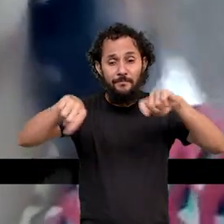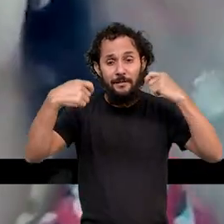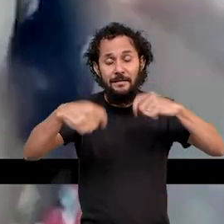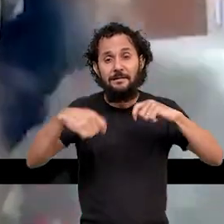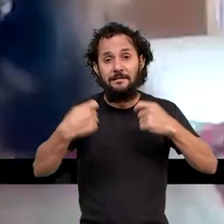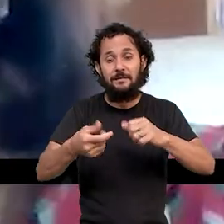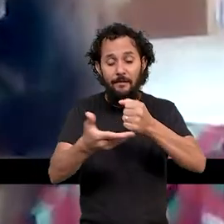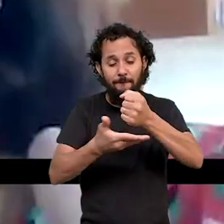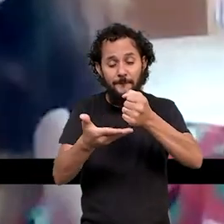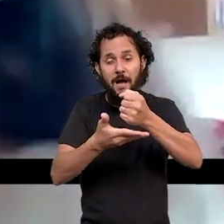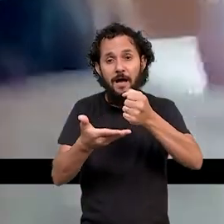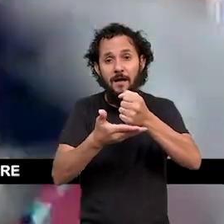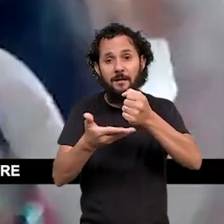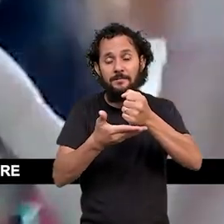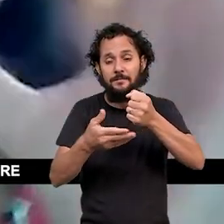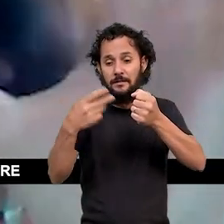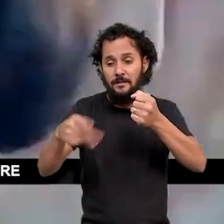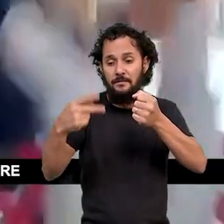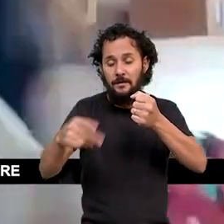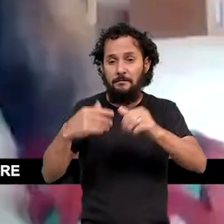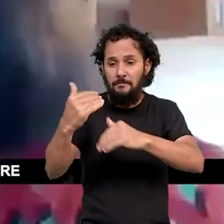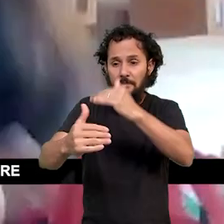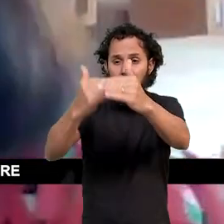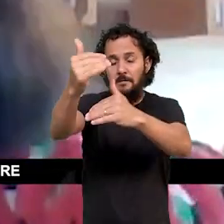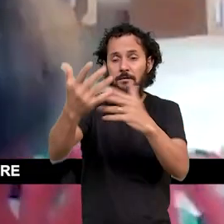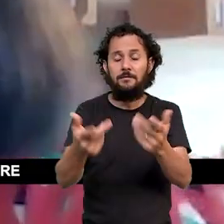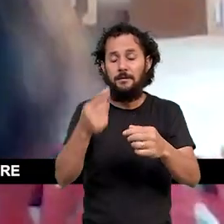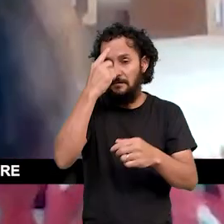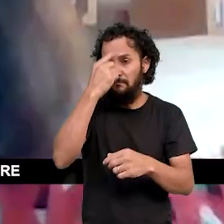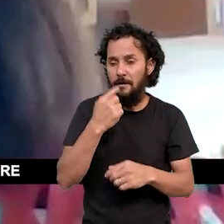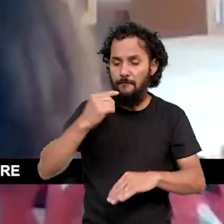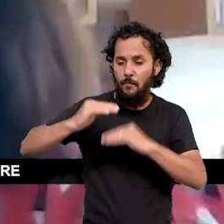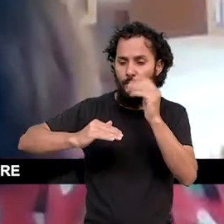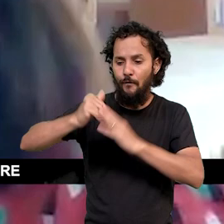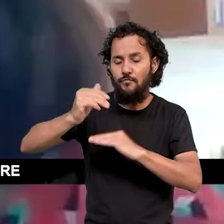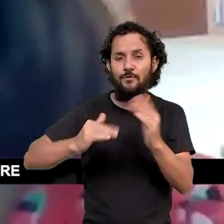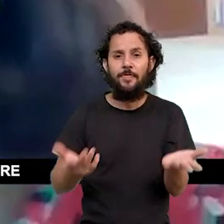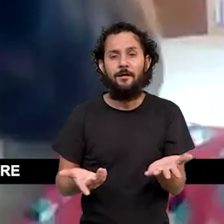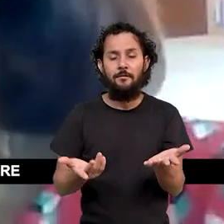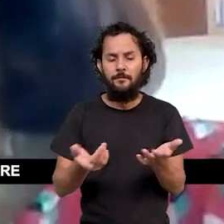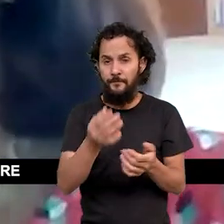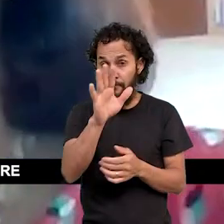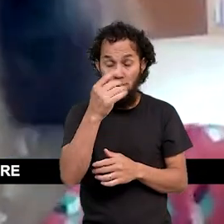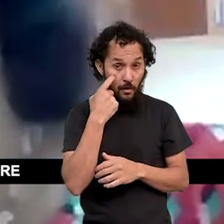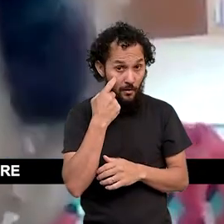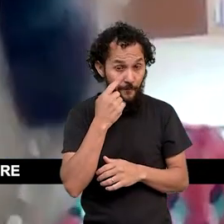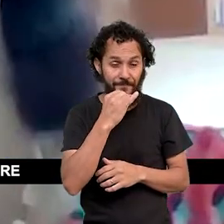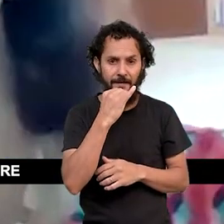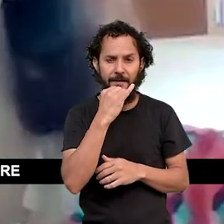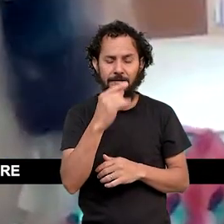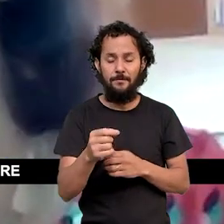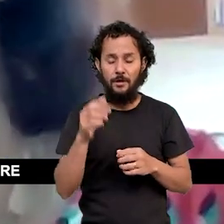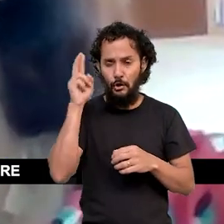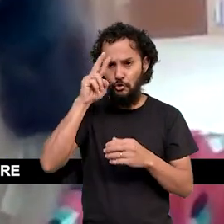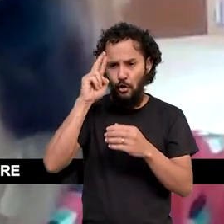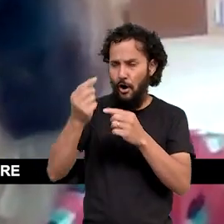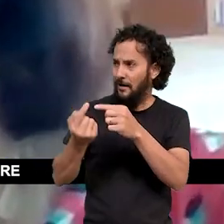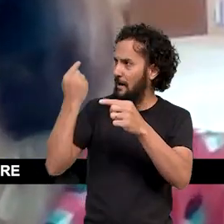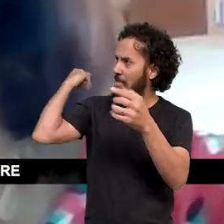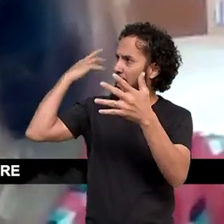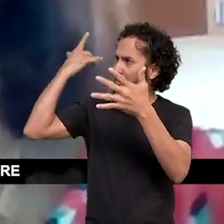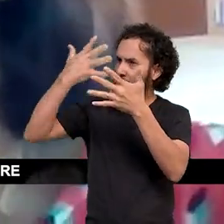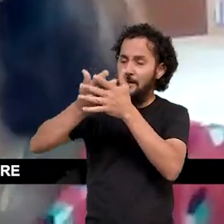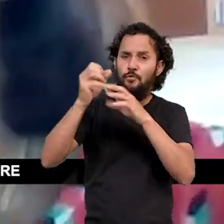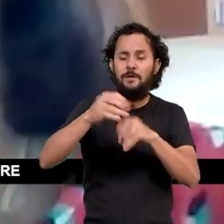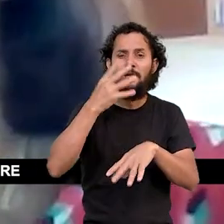deve ser base para a construção desse perfil profissional. Veja bem, historicamente, a educação